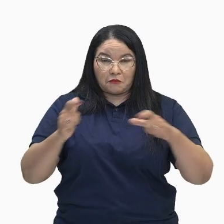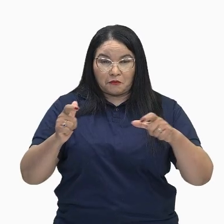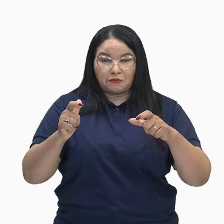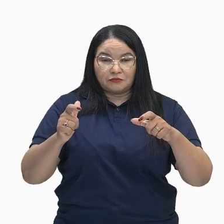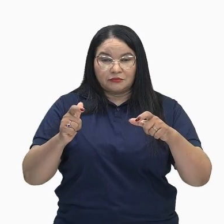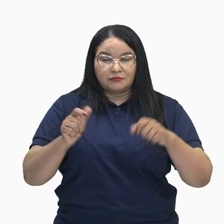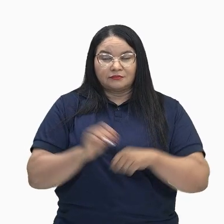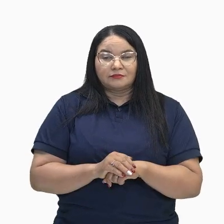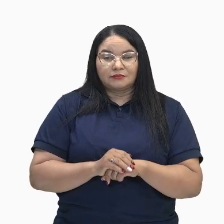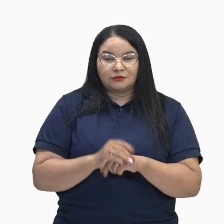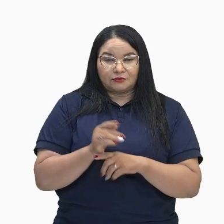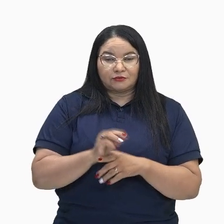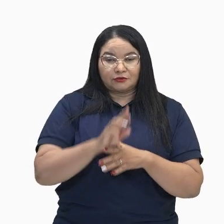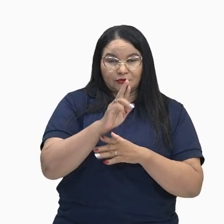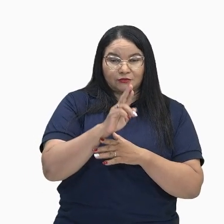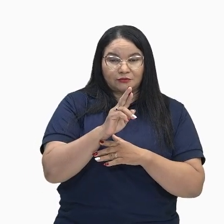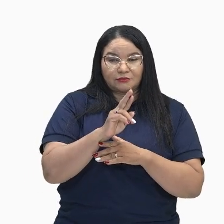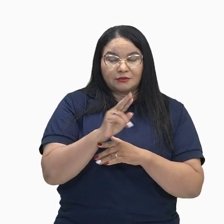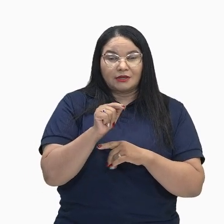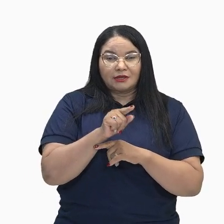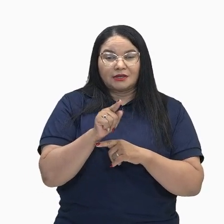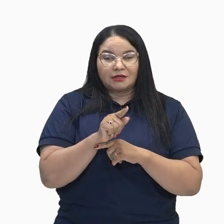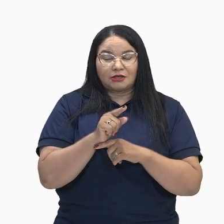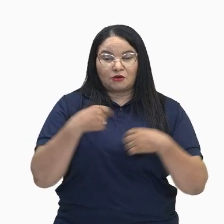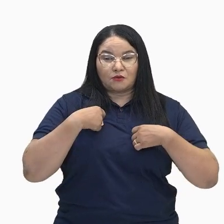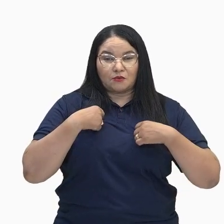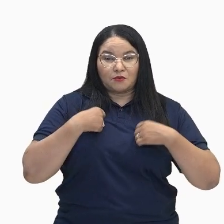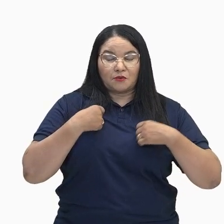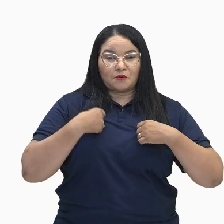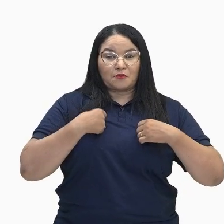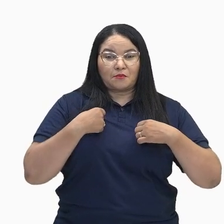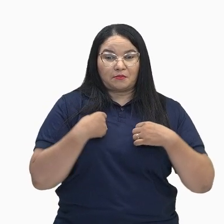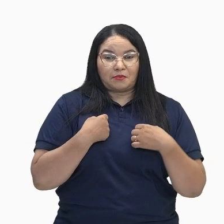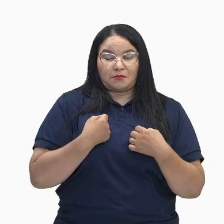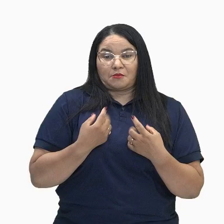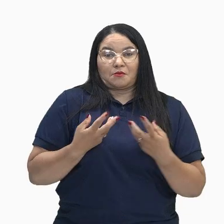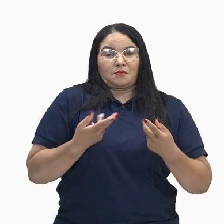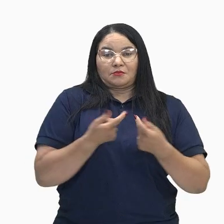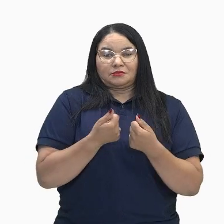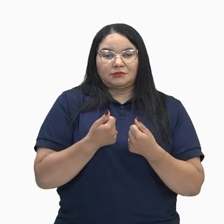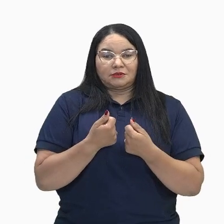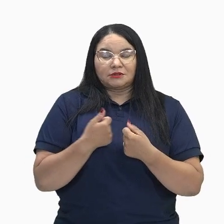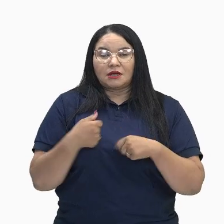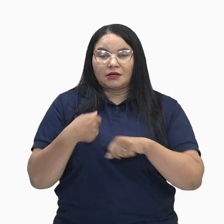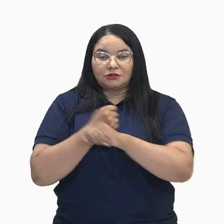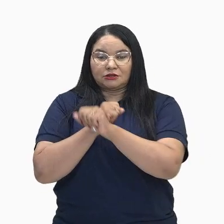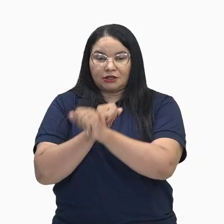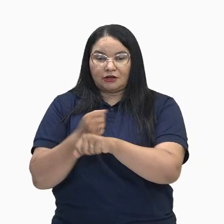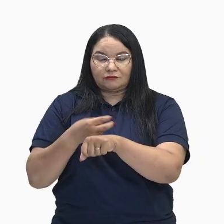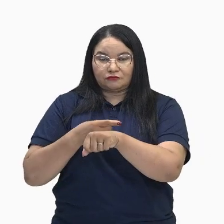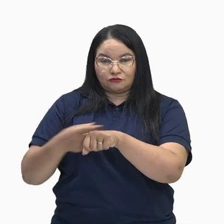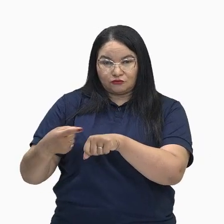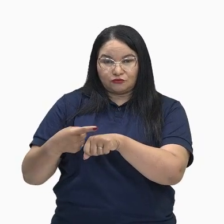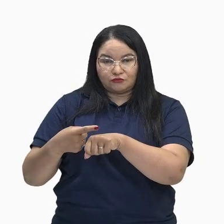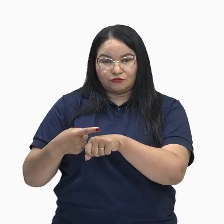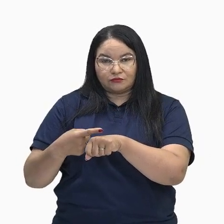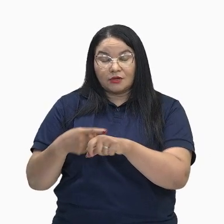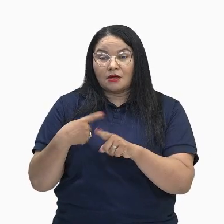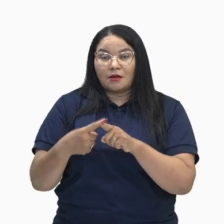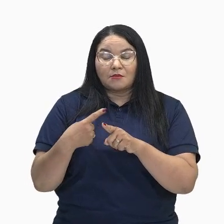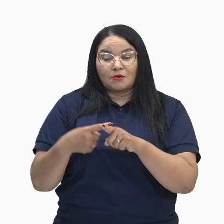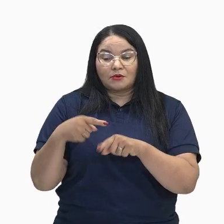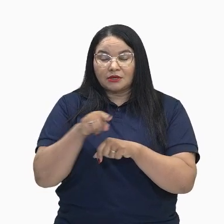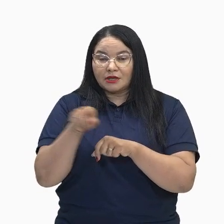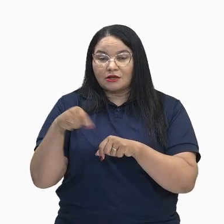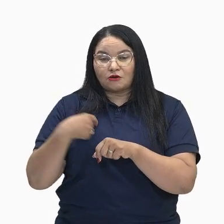senhores rompendo galas, os escravos despidos e nus. Então, observe que despidos e nus significa que não tem nada,